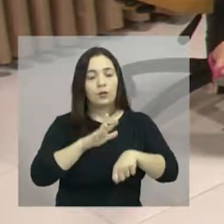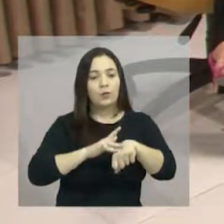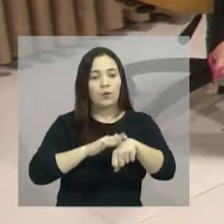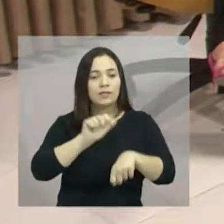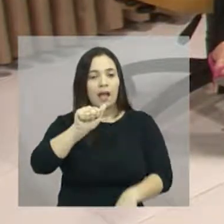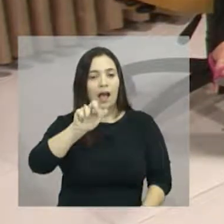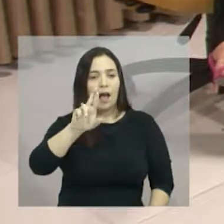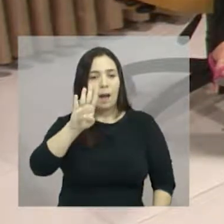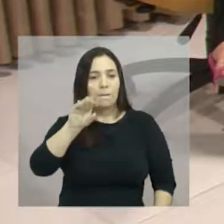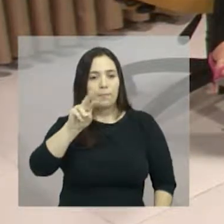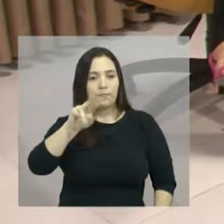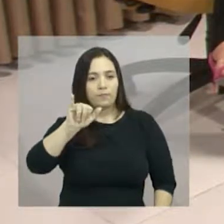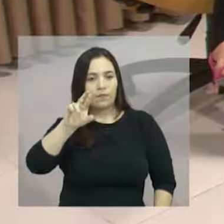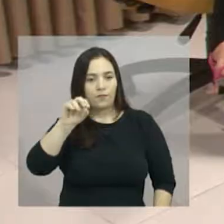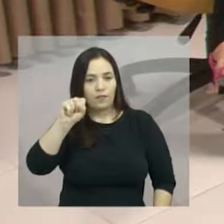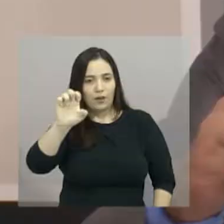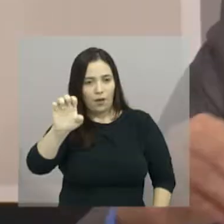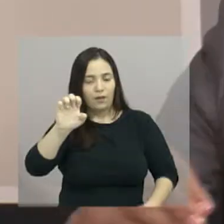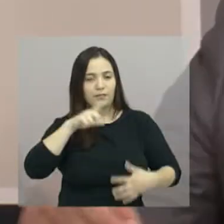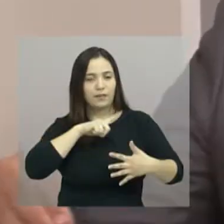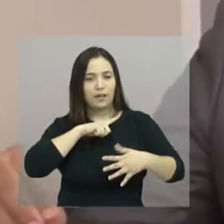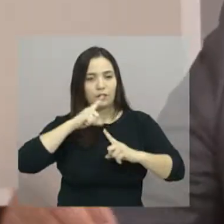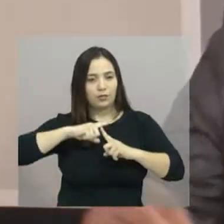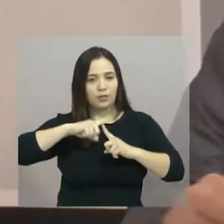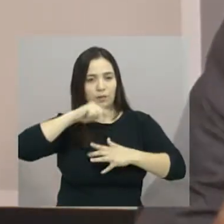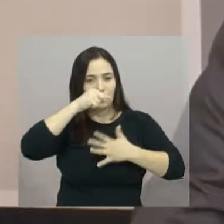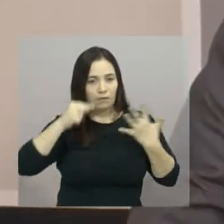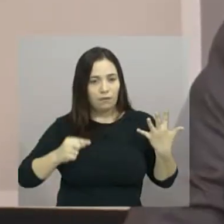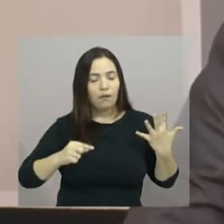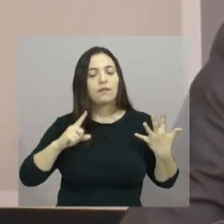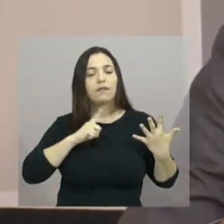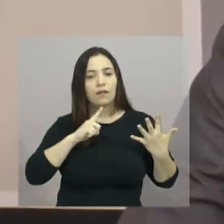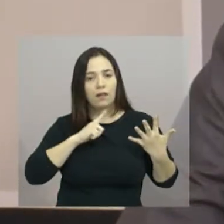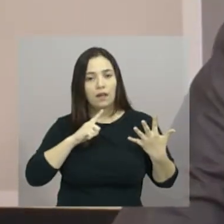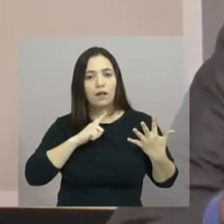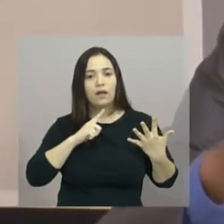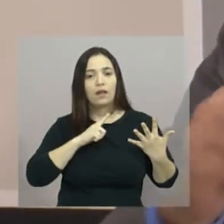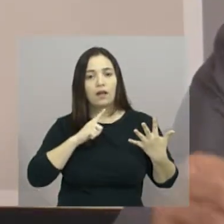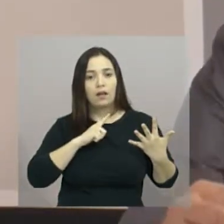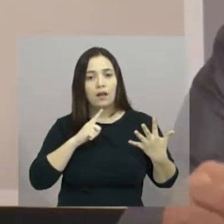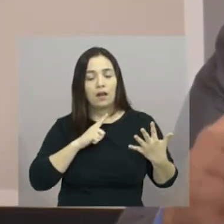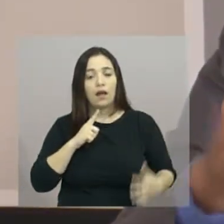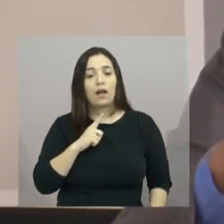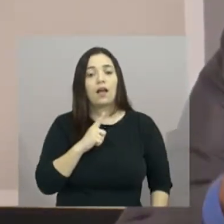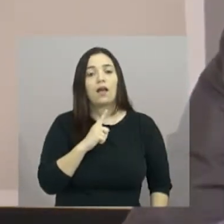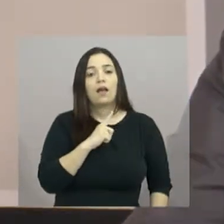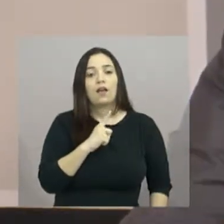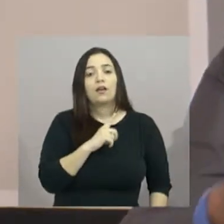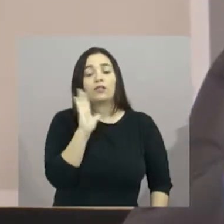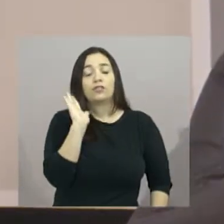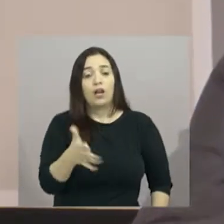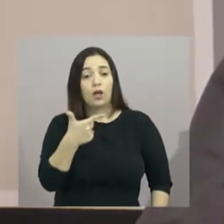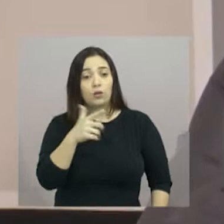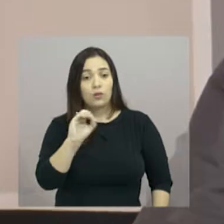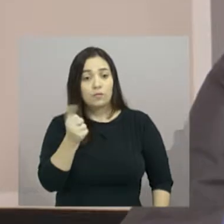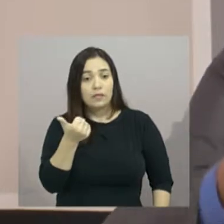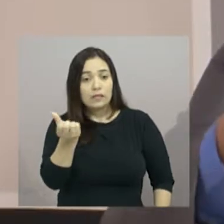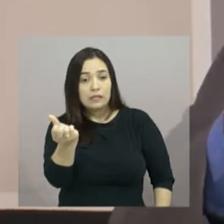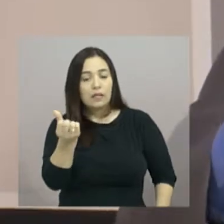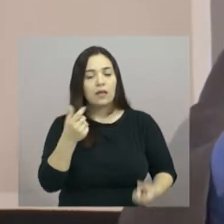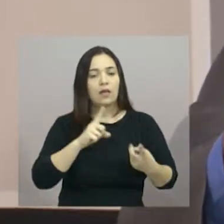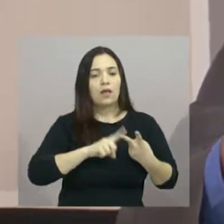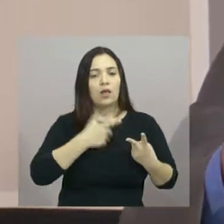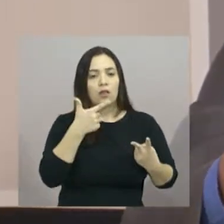aqui o Ricardo, ela vai caminhando, né? Nós já tivemos um número grande em 2016, em